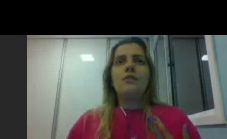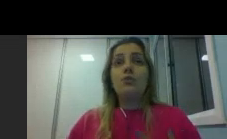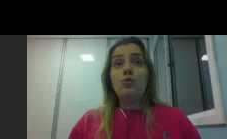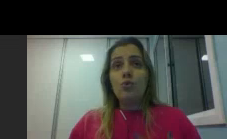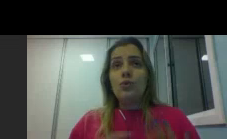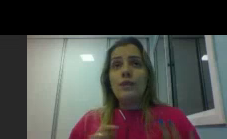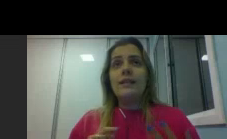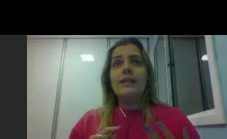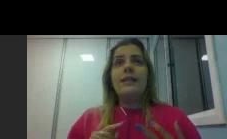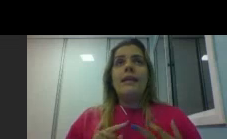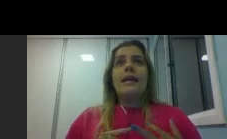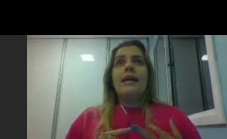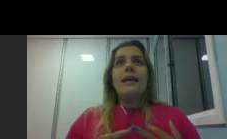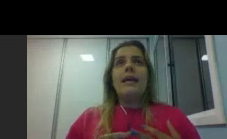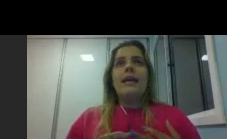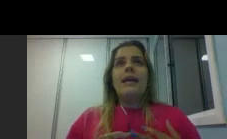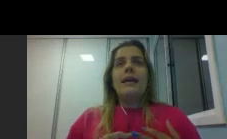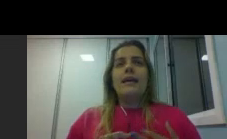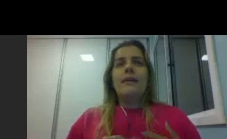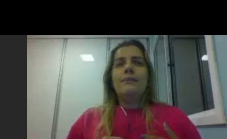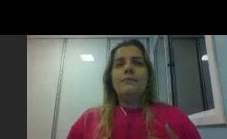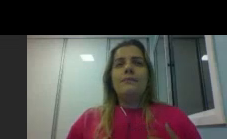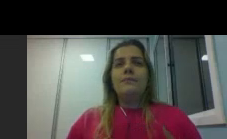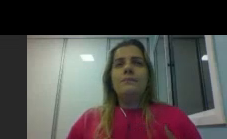dos olhos, a altura,